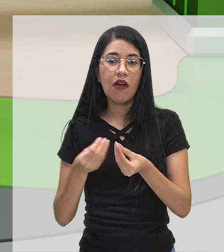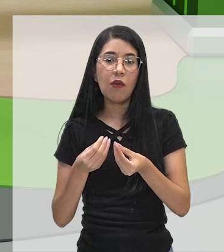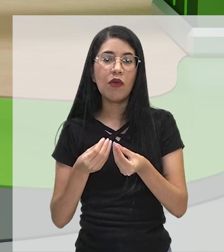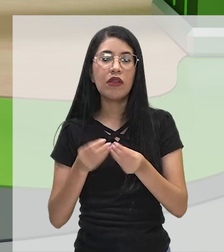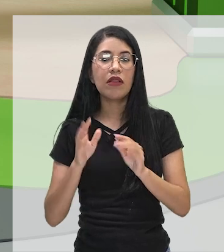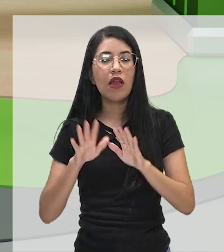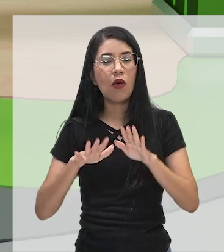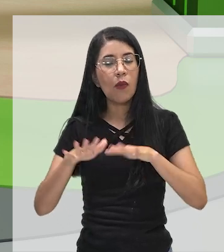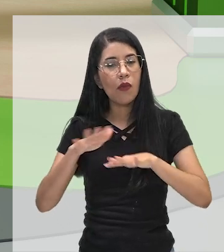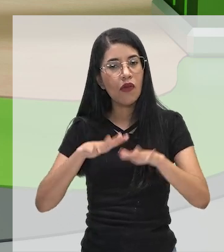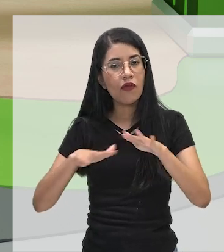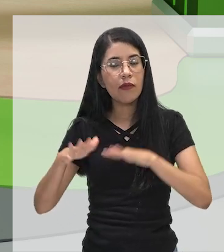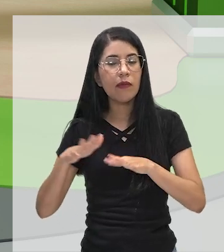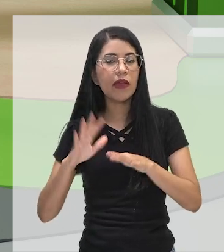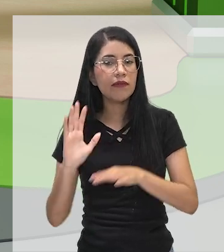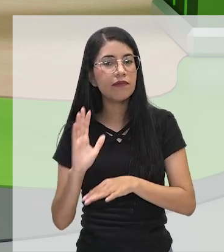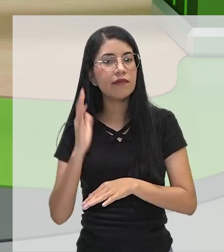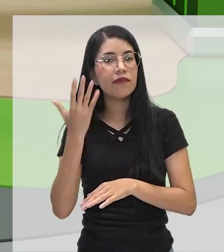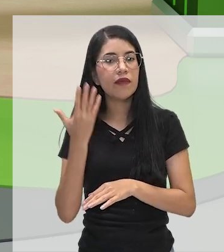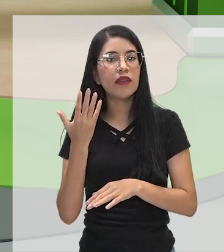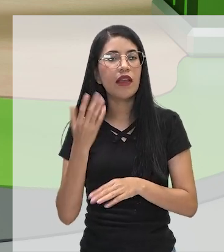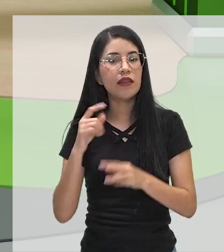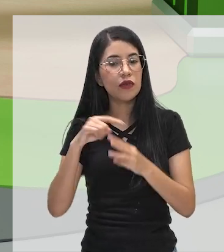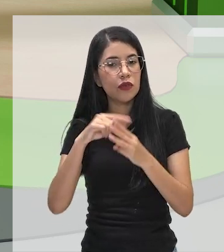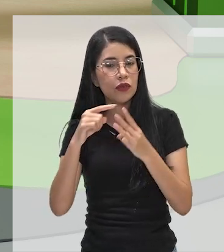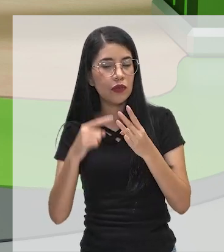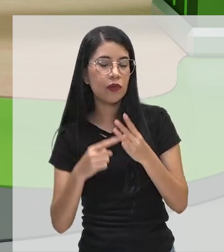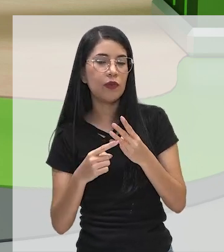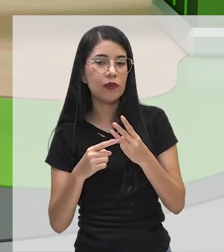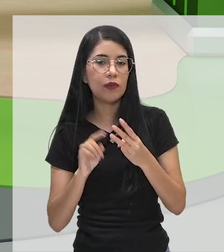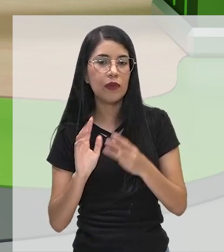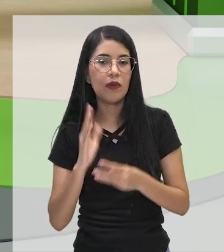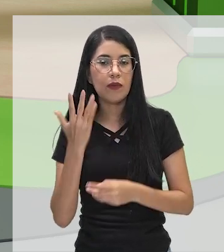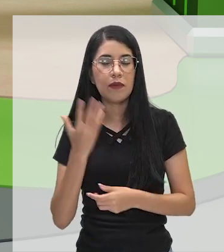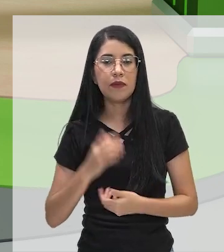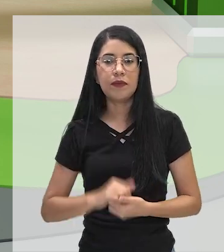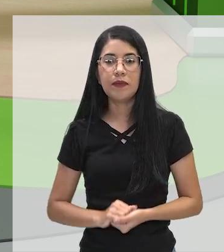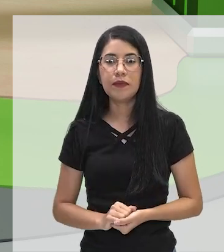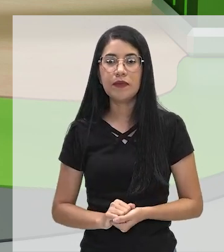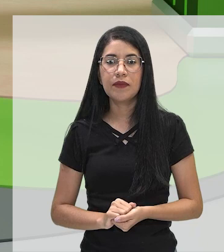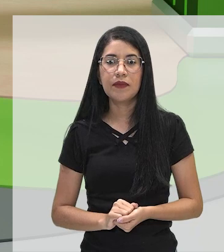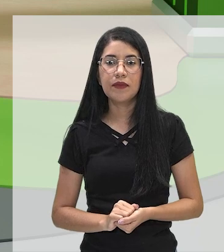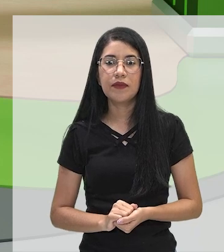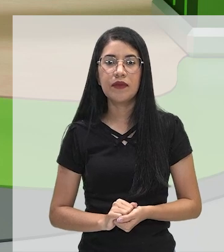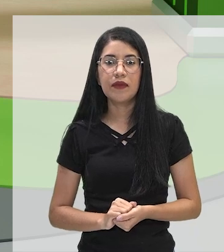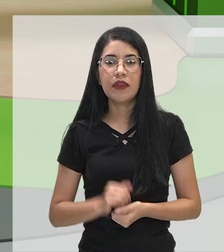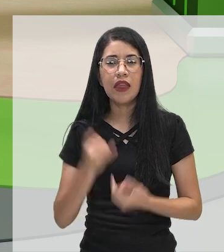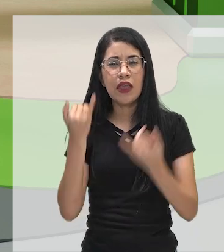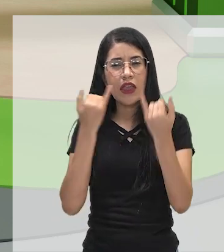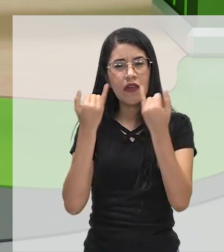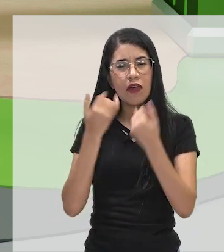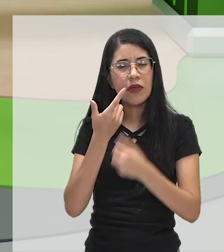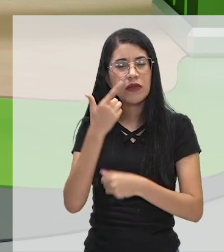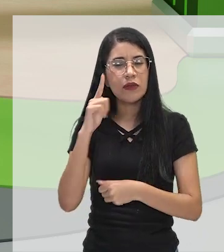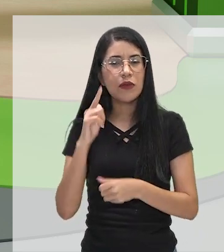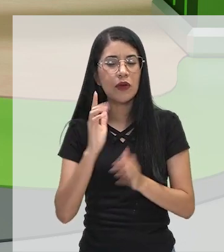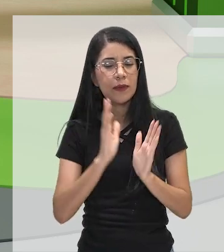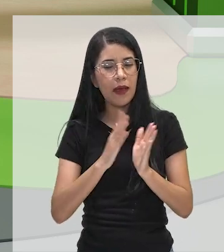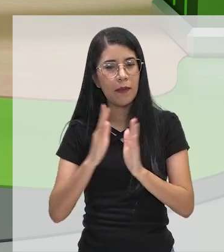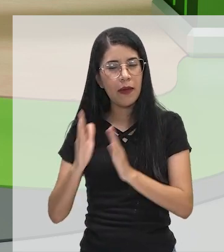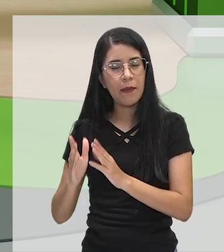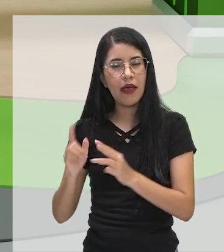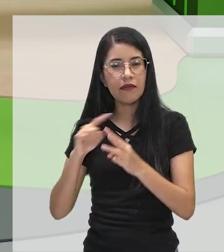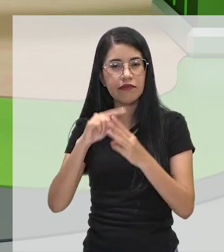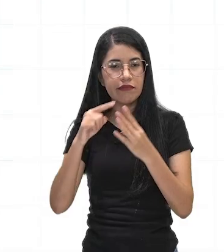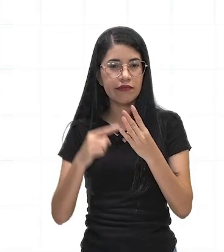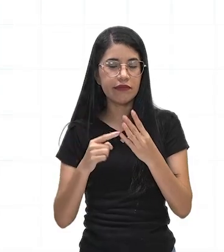desses movimentos que nós vimos anteriormente, que esses astros vão realizar aí no universo. Vamos ver mais informações sobre cada uma dessas fases da lua aí